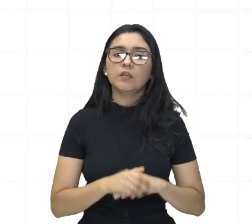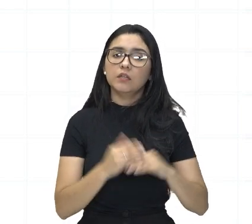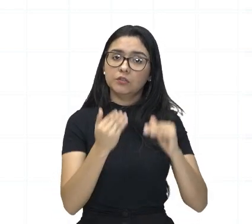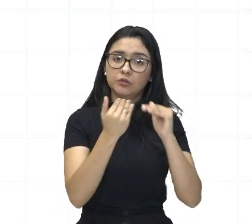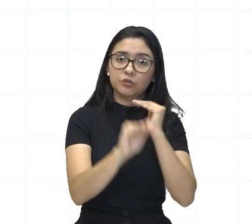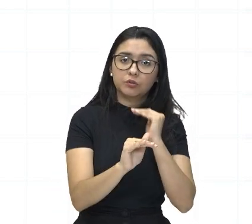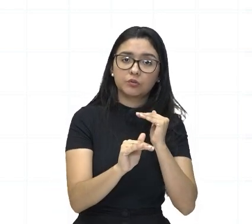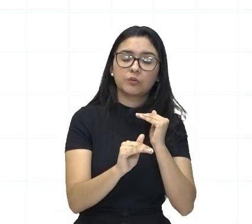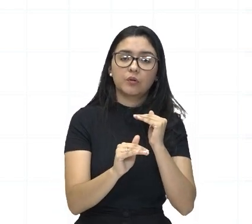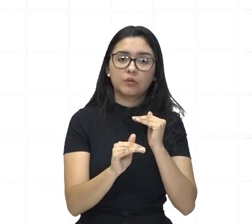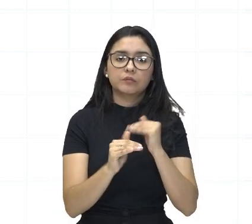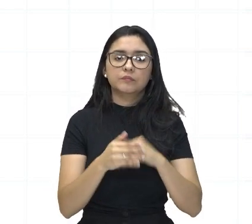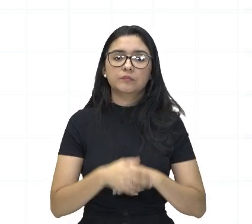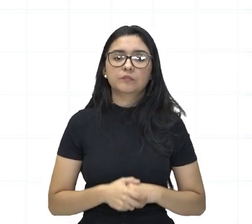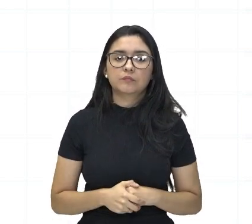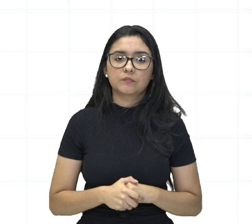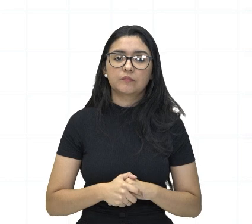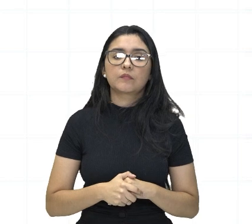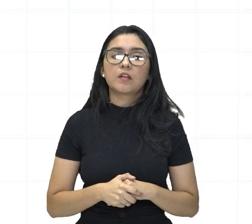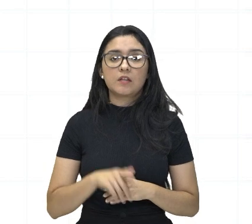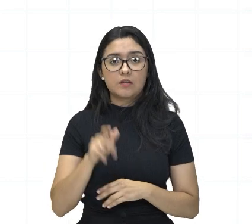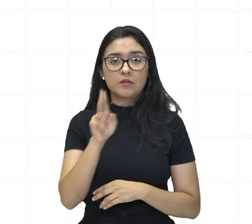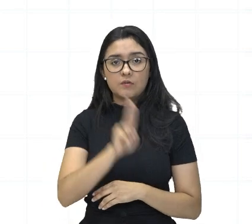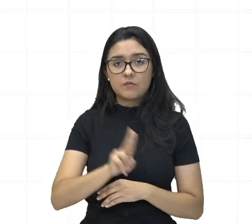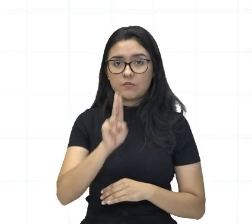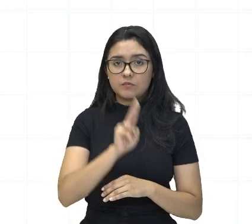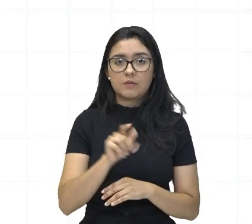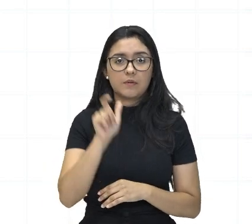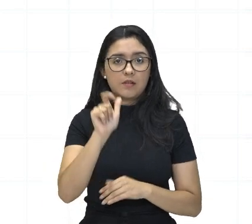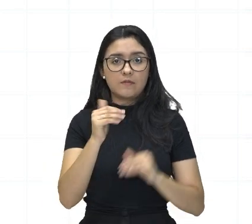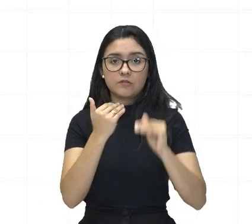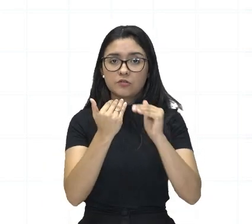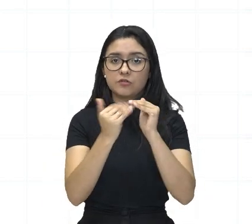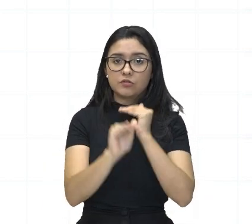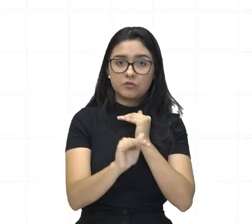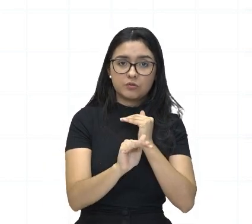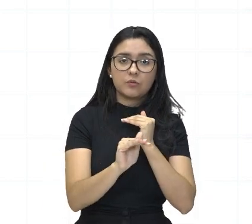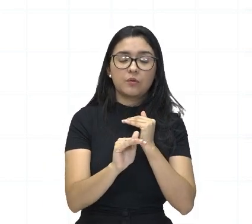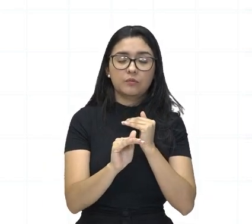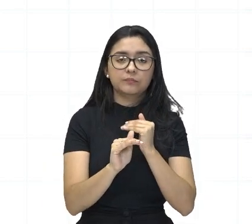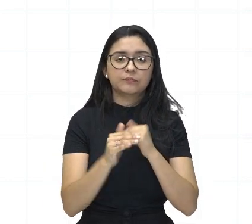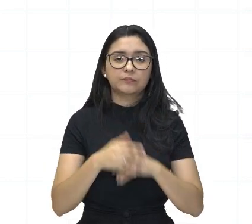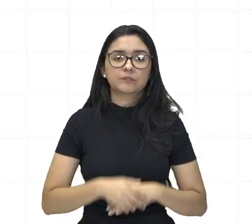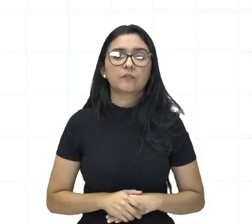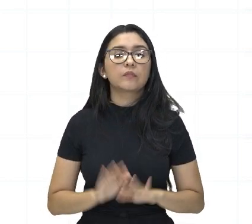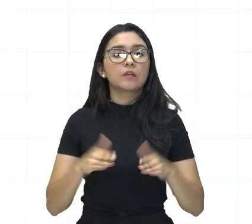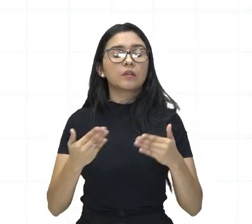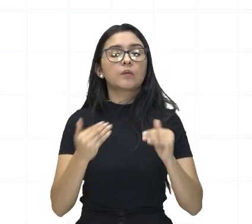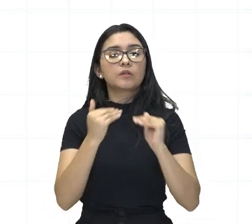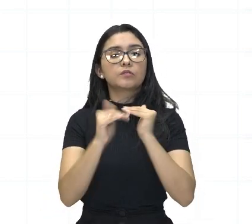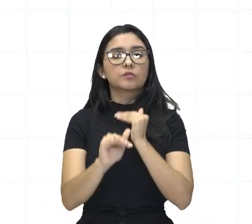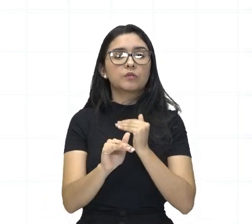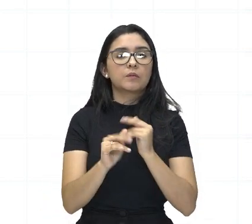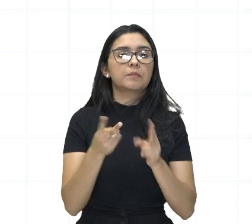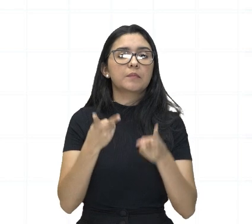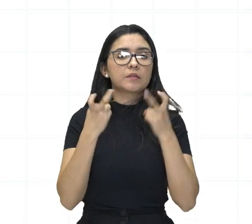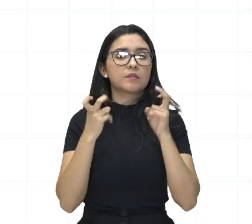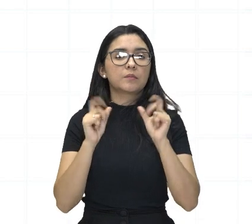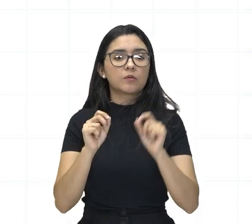discordante. Olha só, utiliza até o enunciado discordo um pouco dessa aventura. E ao discordar, observe que ele